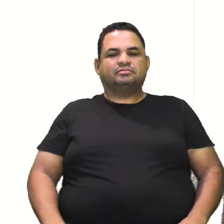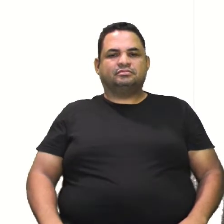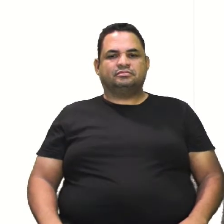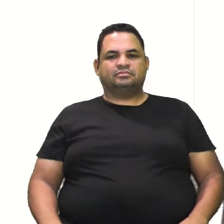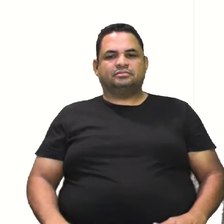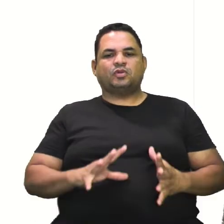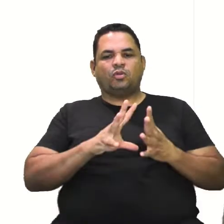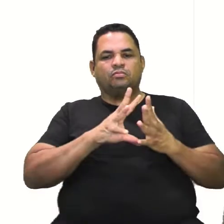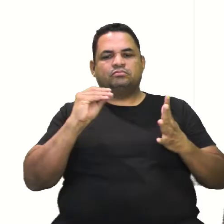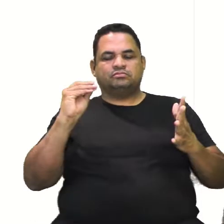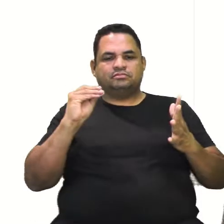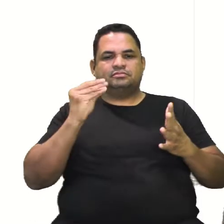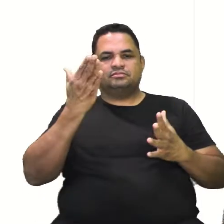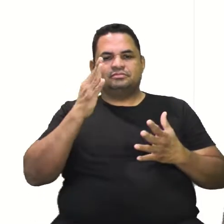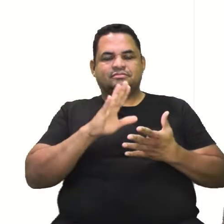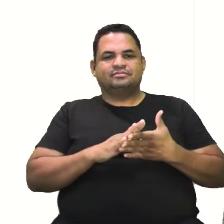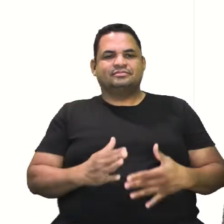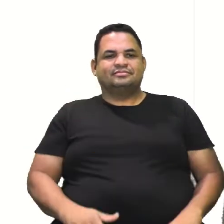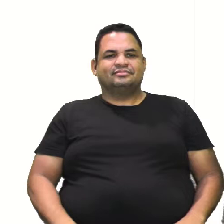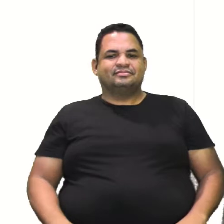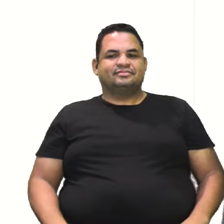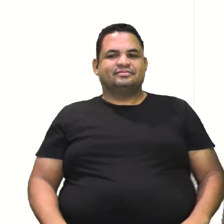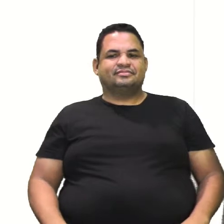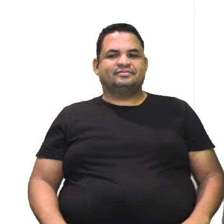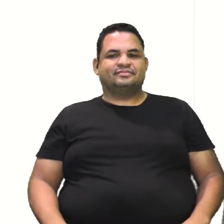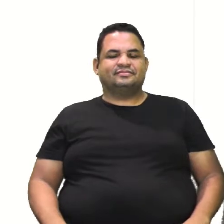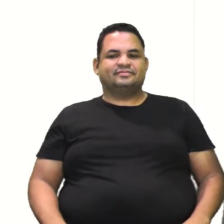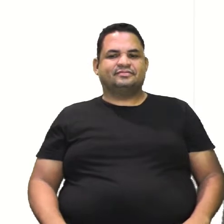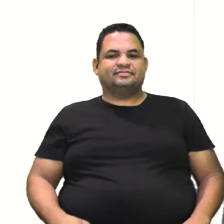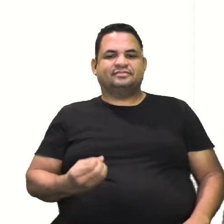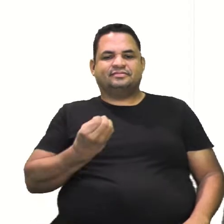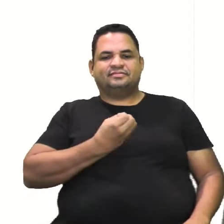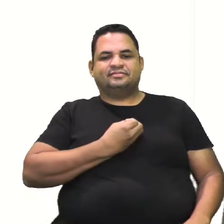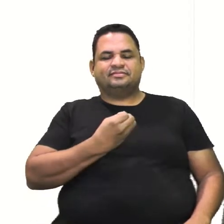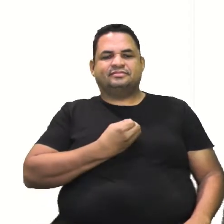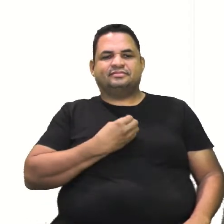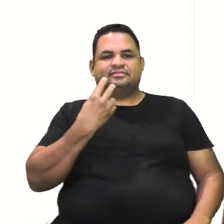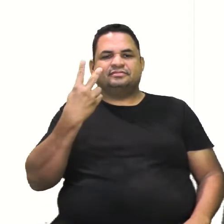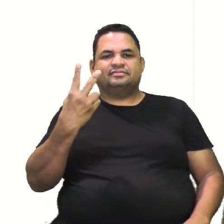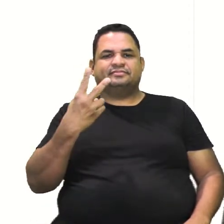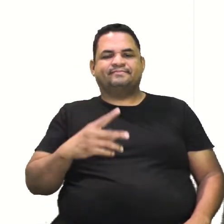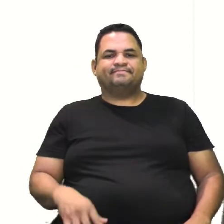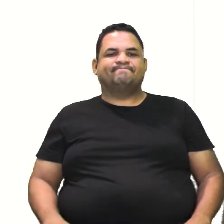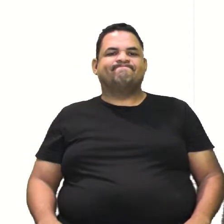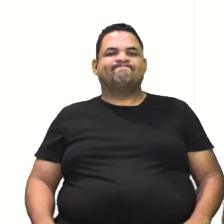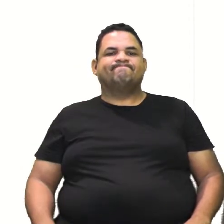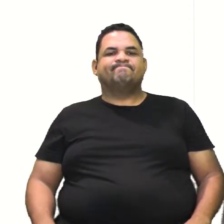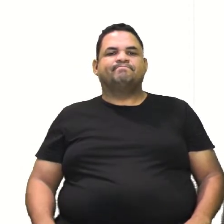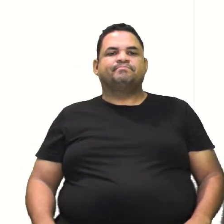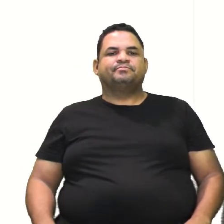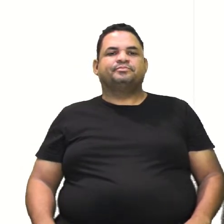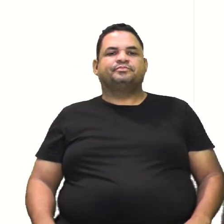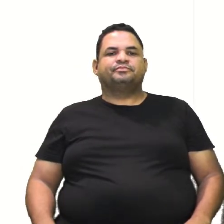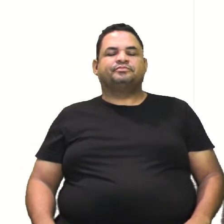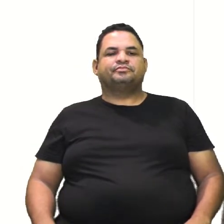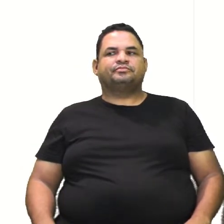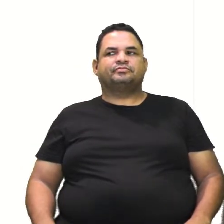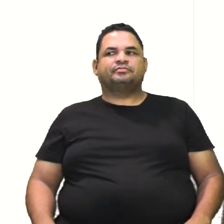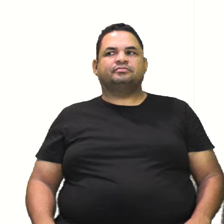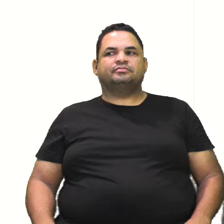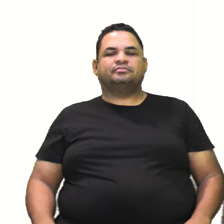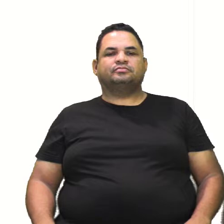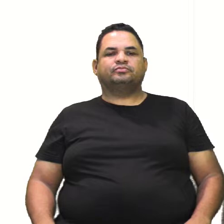na tela, volta a fita. E aí a gente vai para a questão de número 2. Vamos ver.